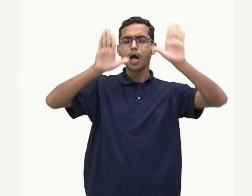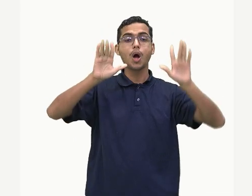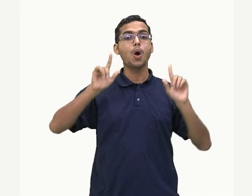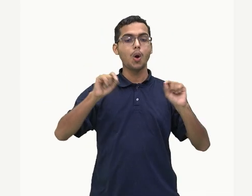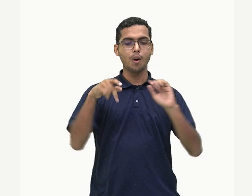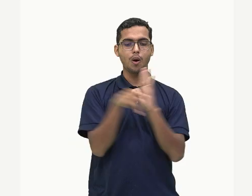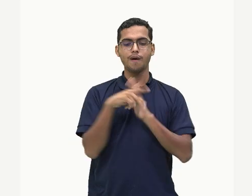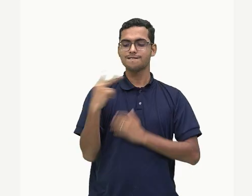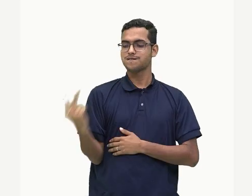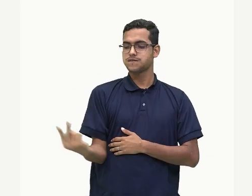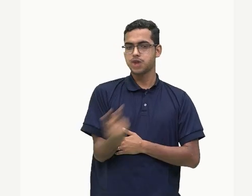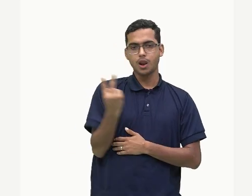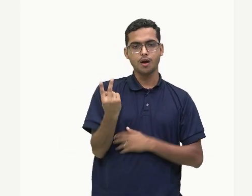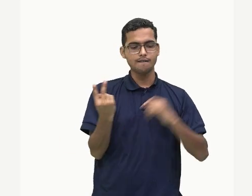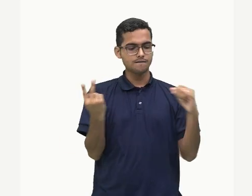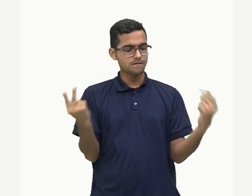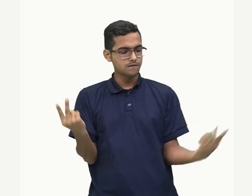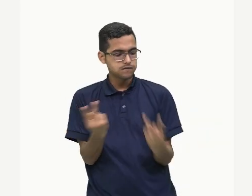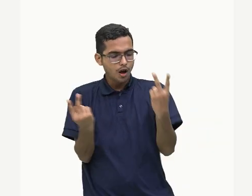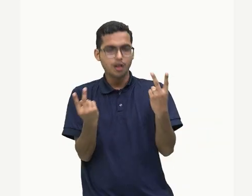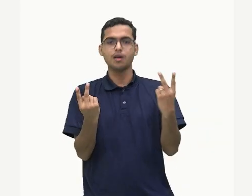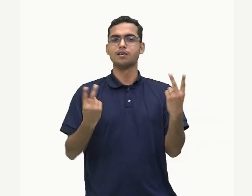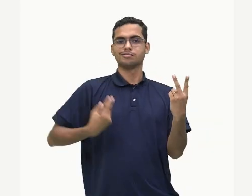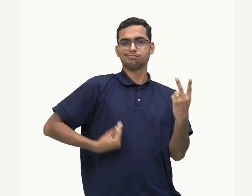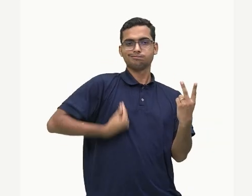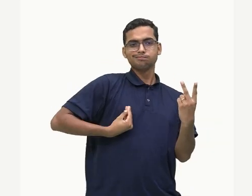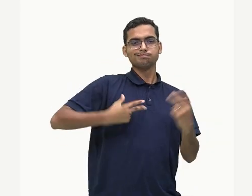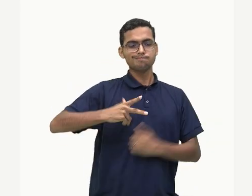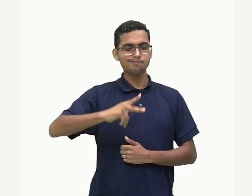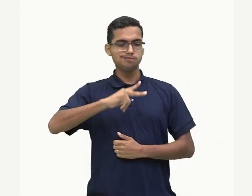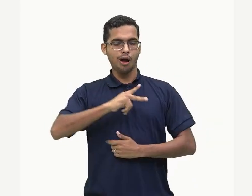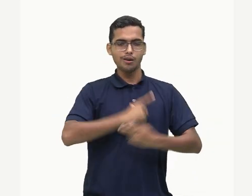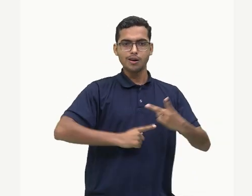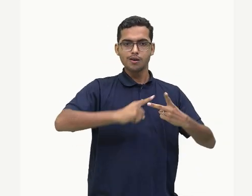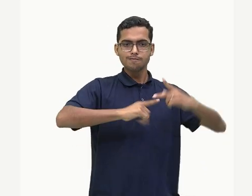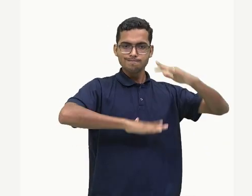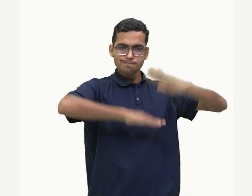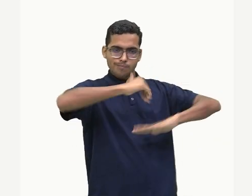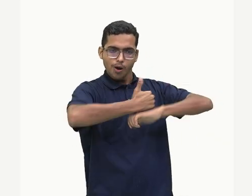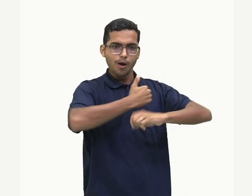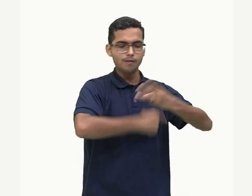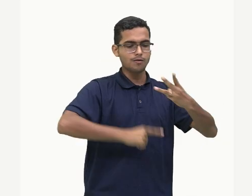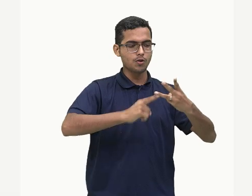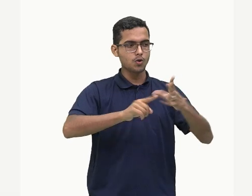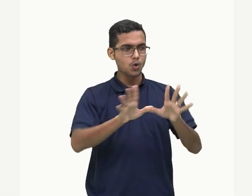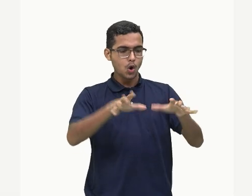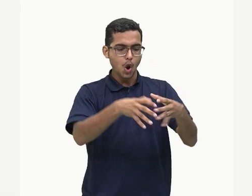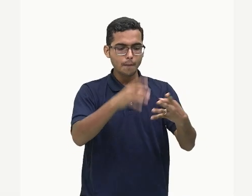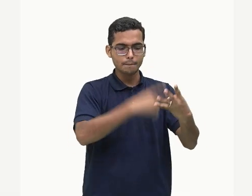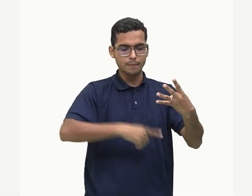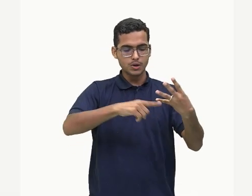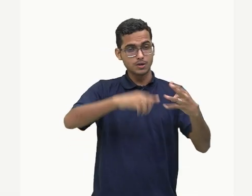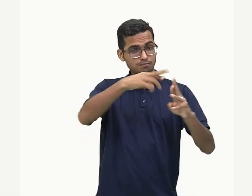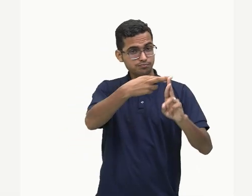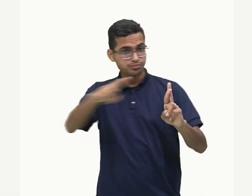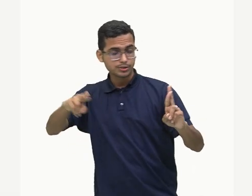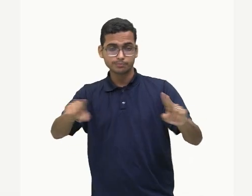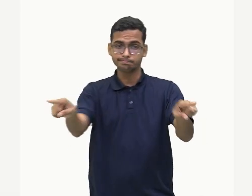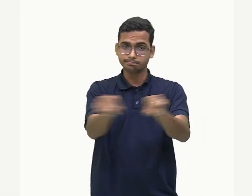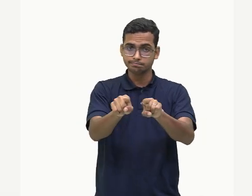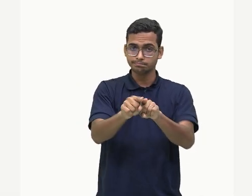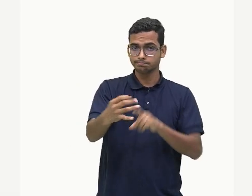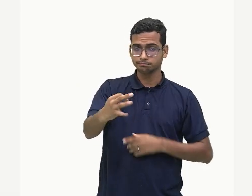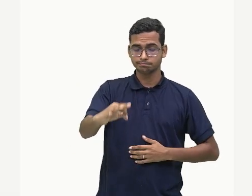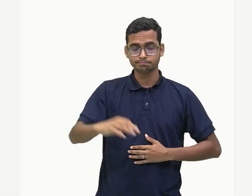dos valores de vida pessoal, profissional, coletivo e religioso. É